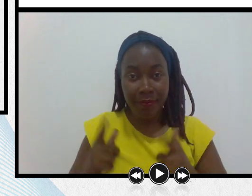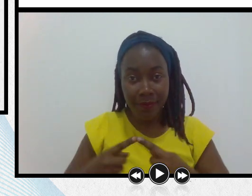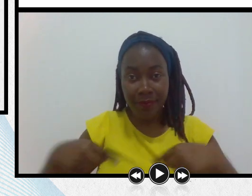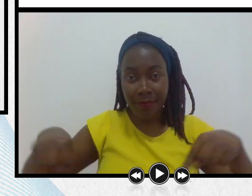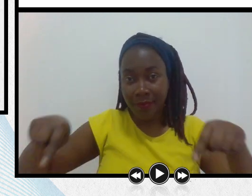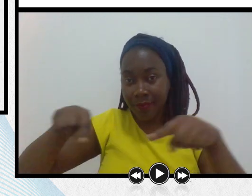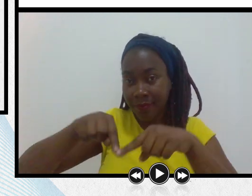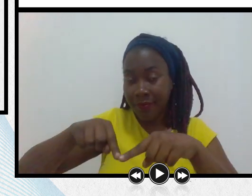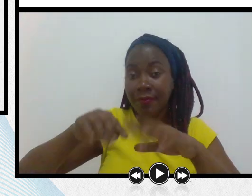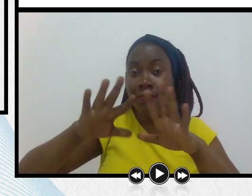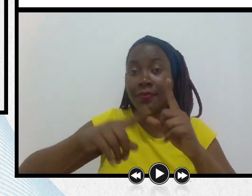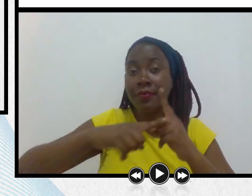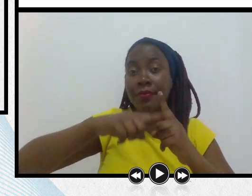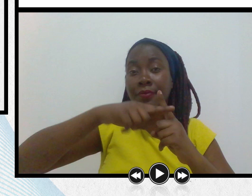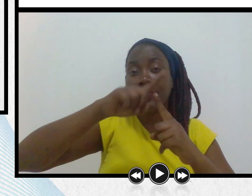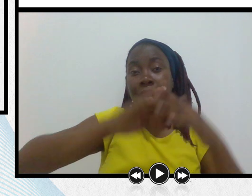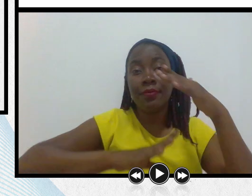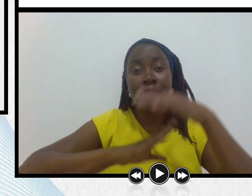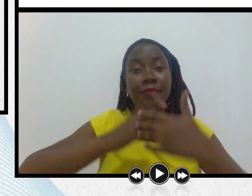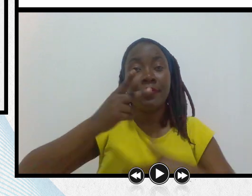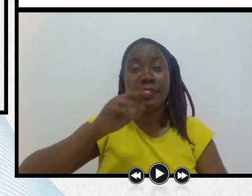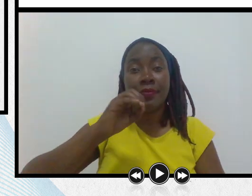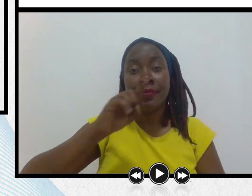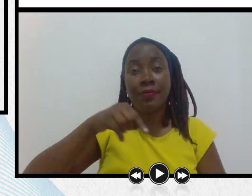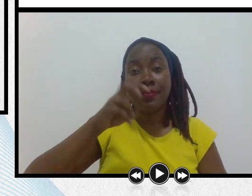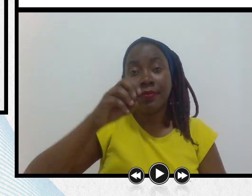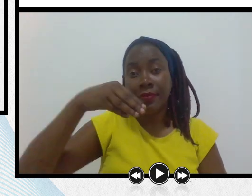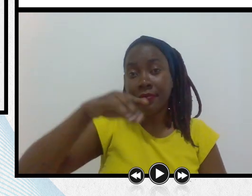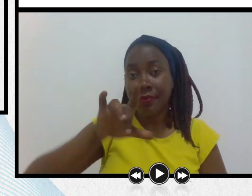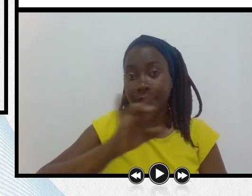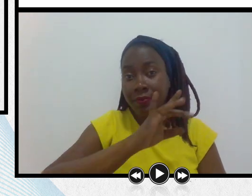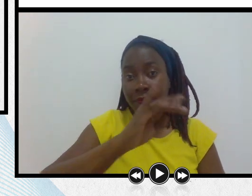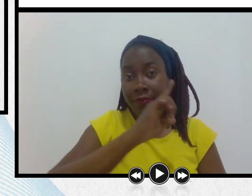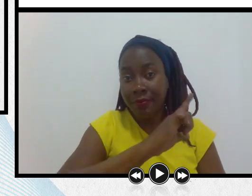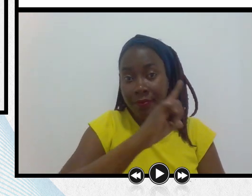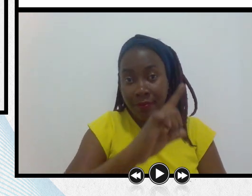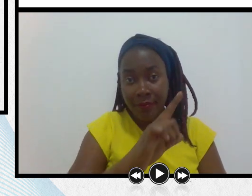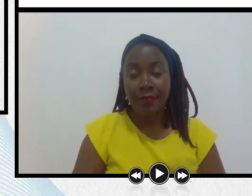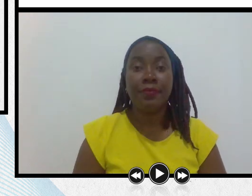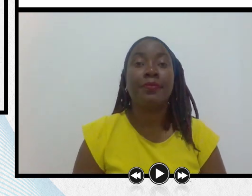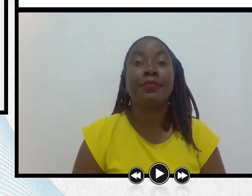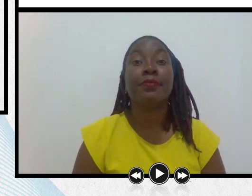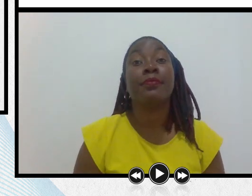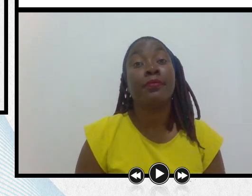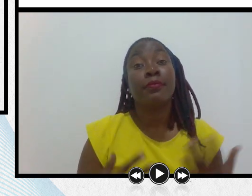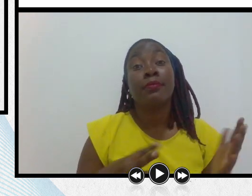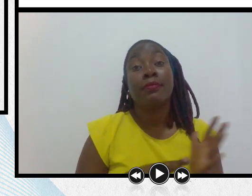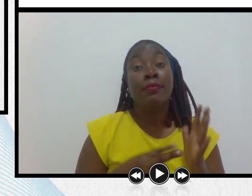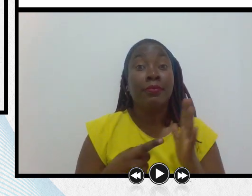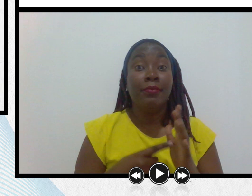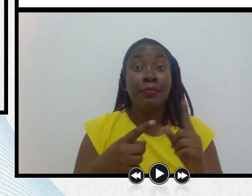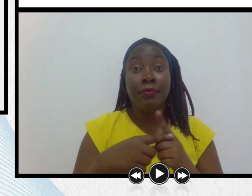piscina, mas geralmente a escala mínima dele é 0,5 miligramas por litro de cloro ativo. Ou seja, está na